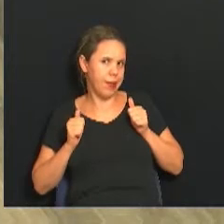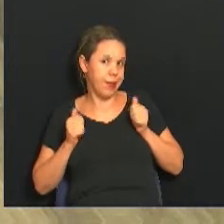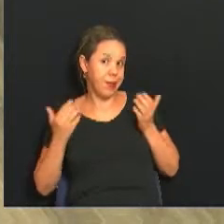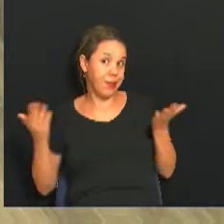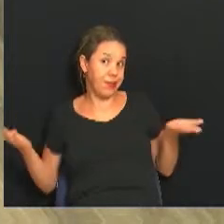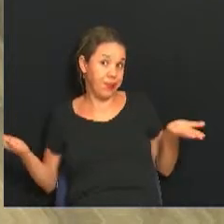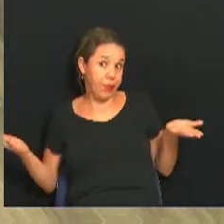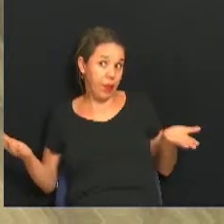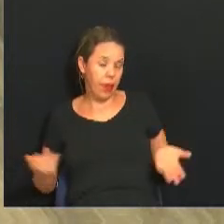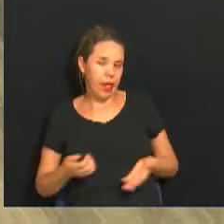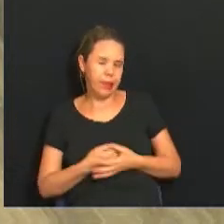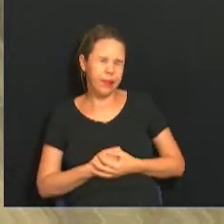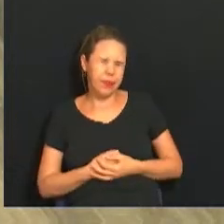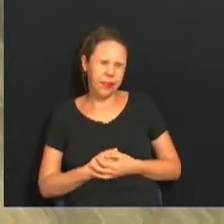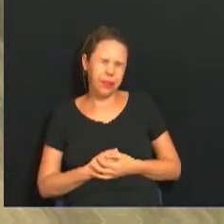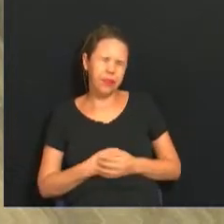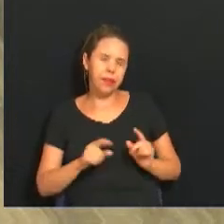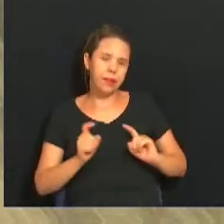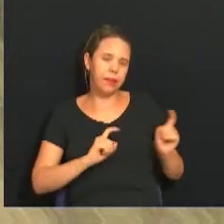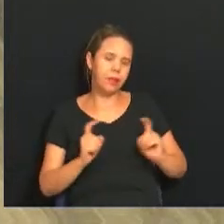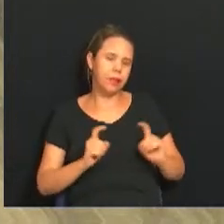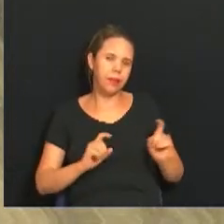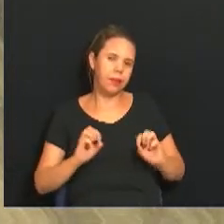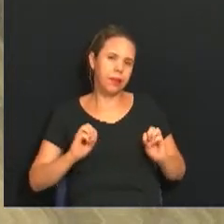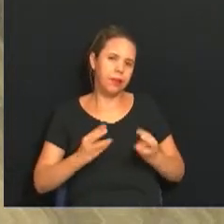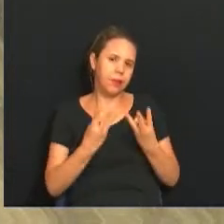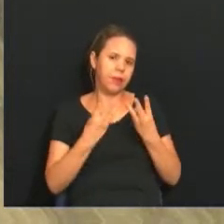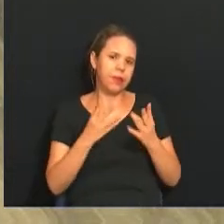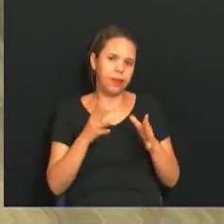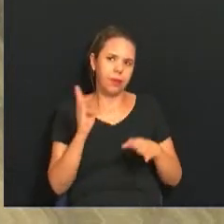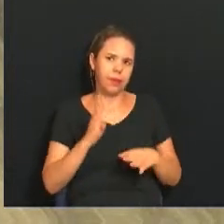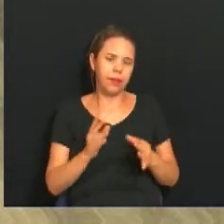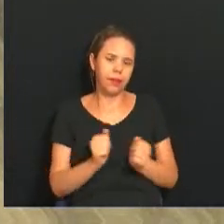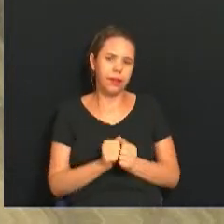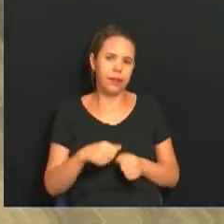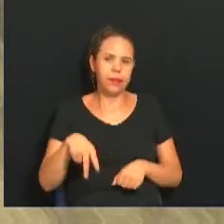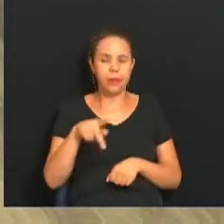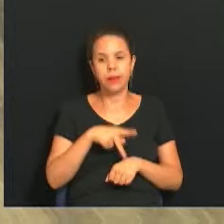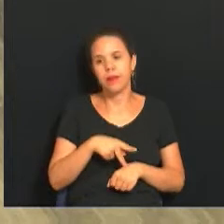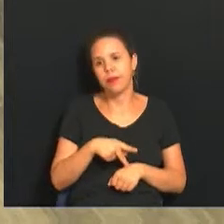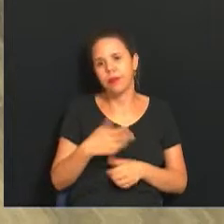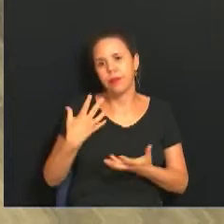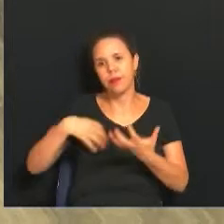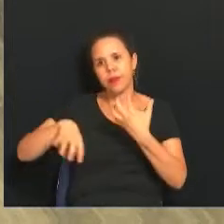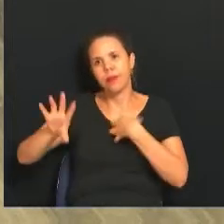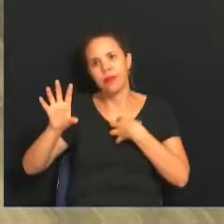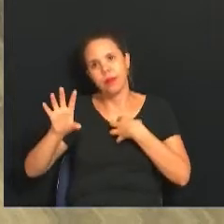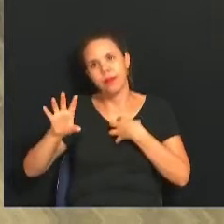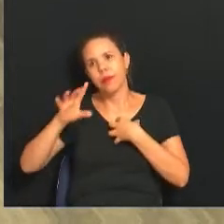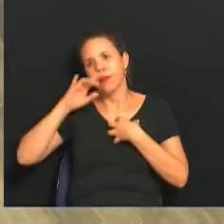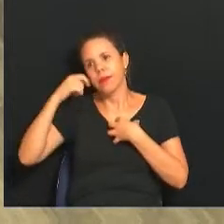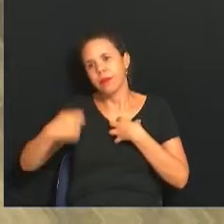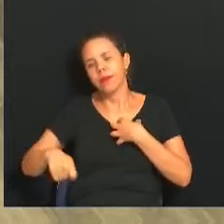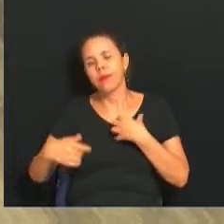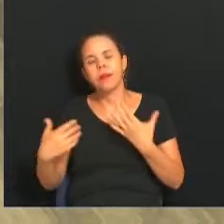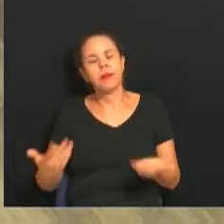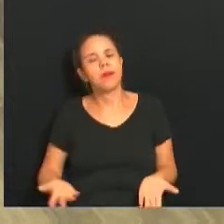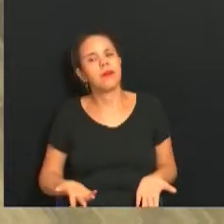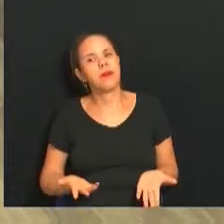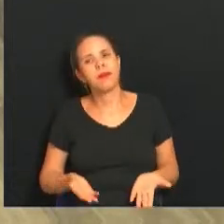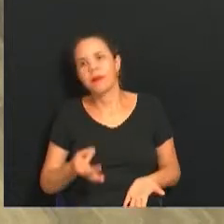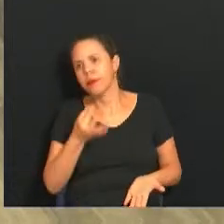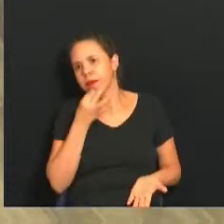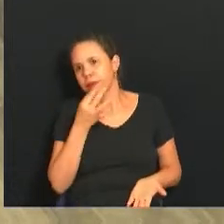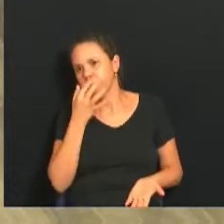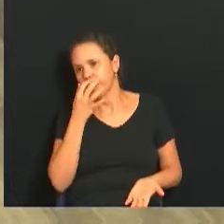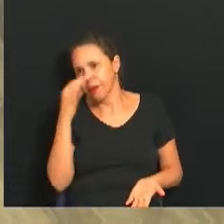mas nessa reunião da ONU, o Brasil ficou junto com os países que se solidarizam com a Ucrânia. Esse posicionamento